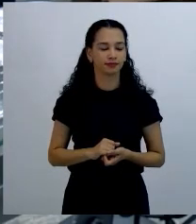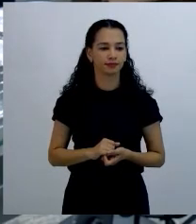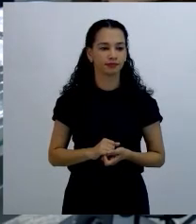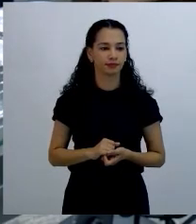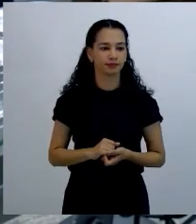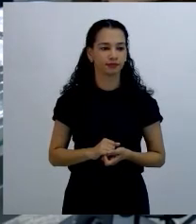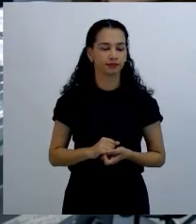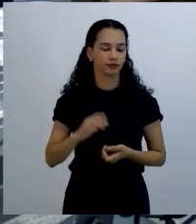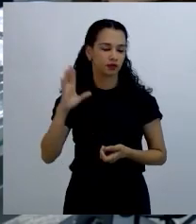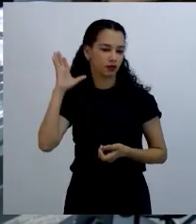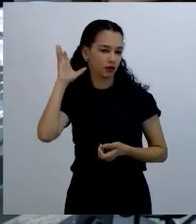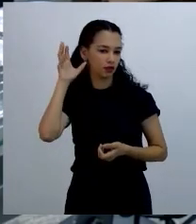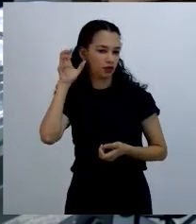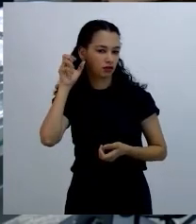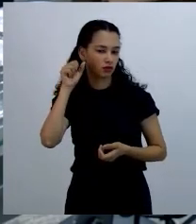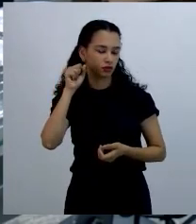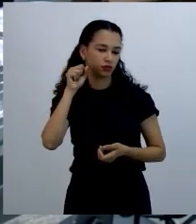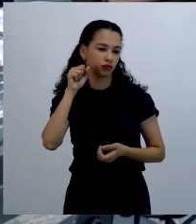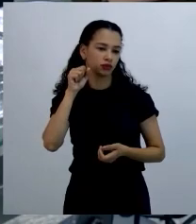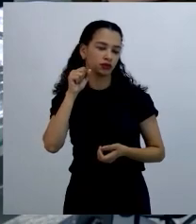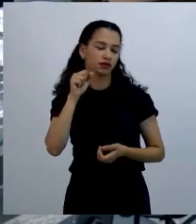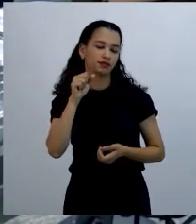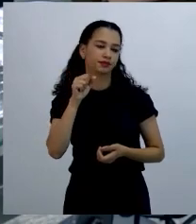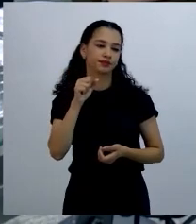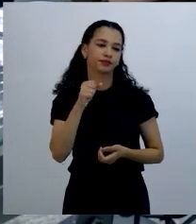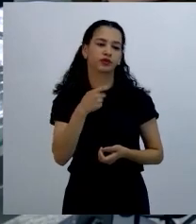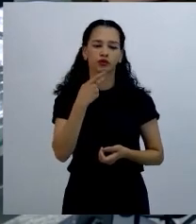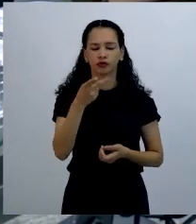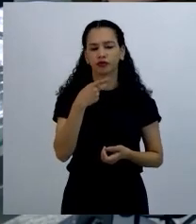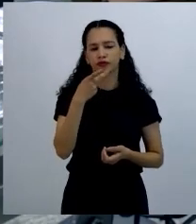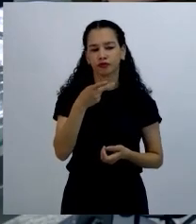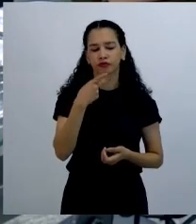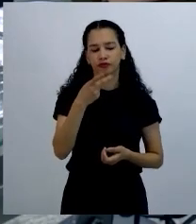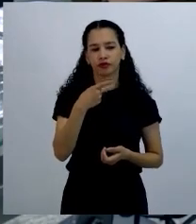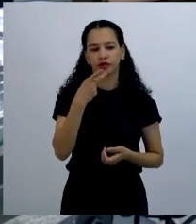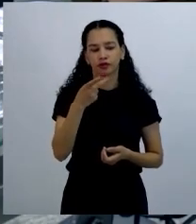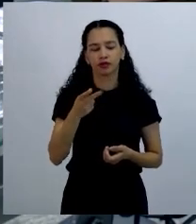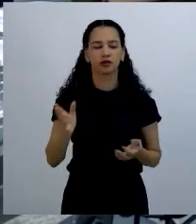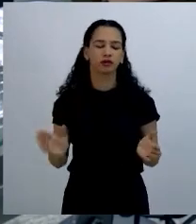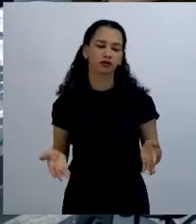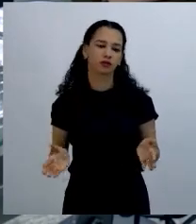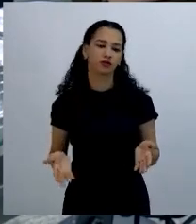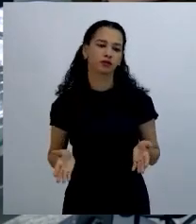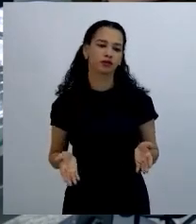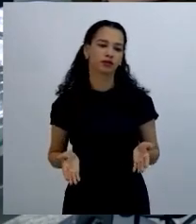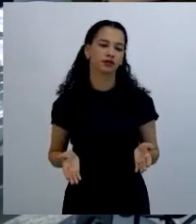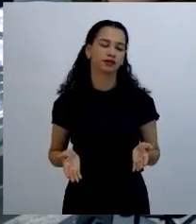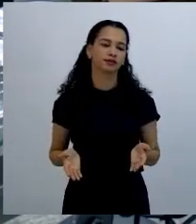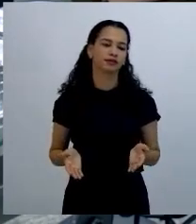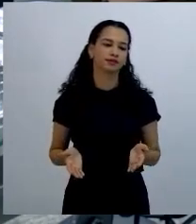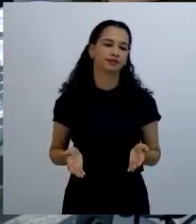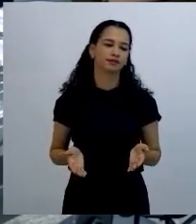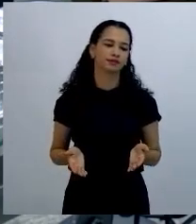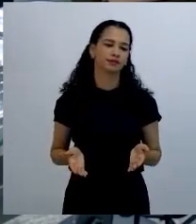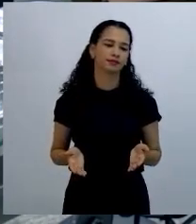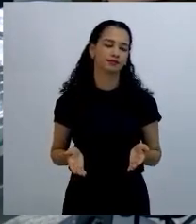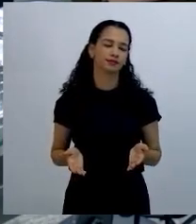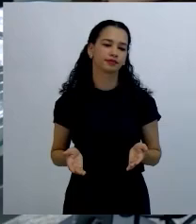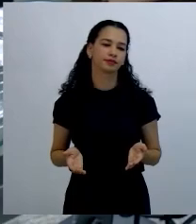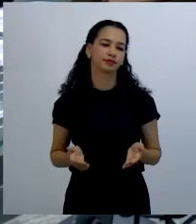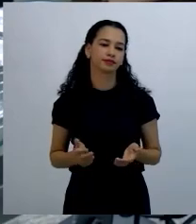perceber a gentileza das palavras de Paulo Ele olha para a igreja e diz assim amo vocês